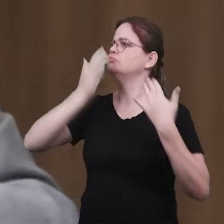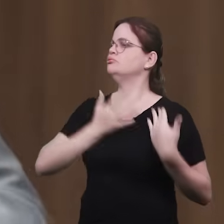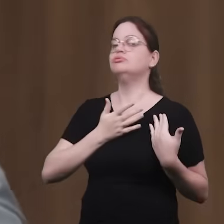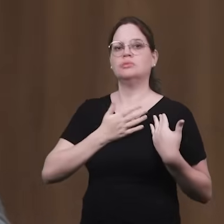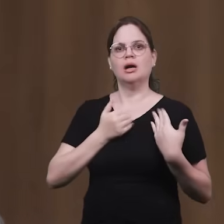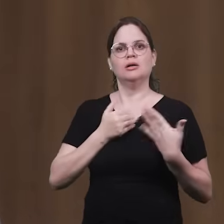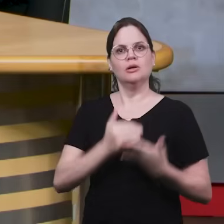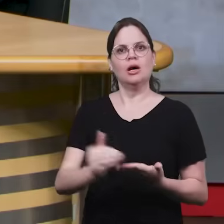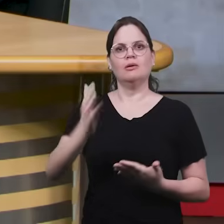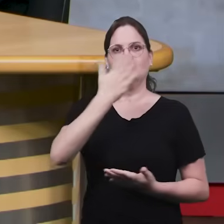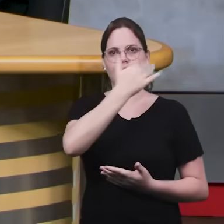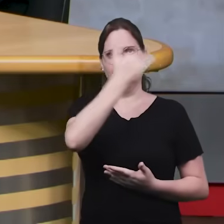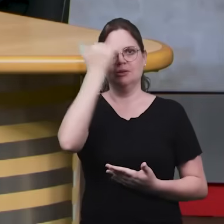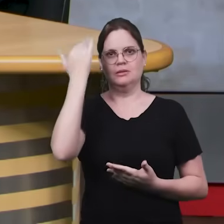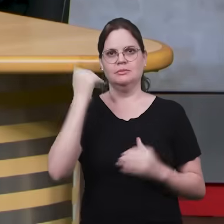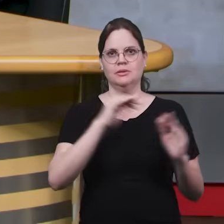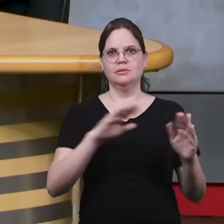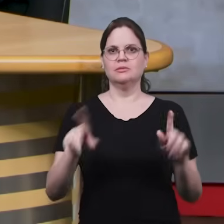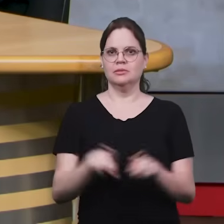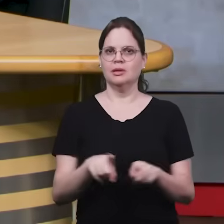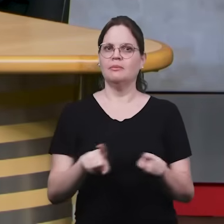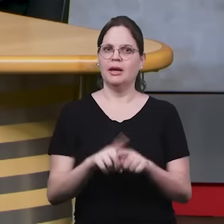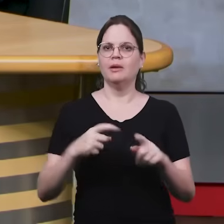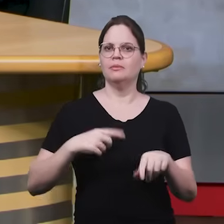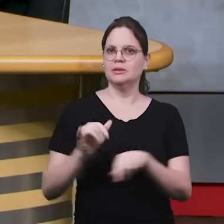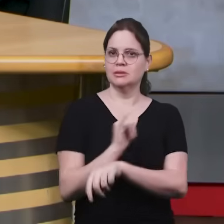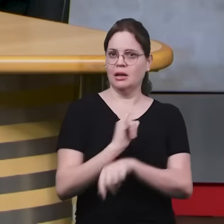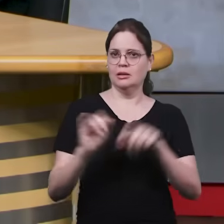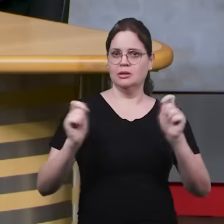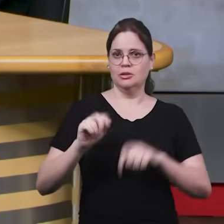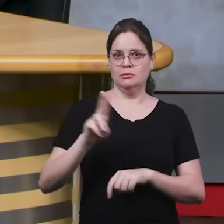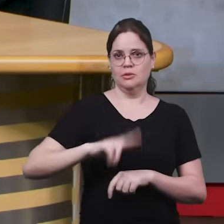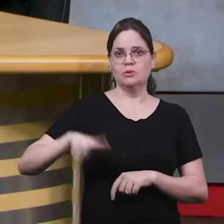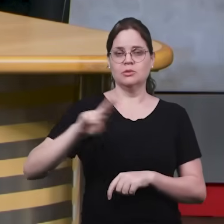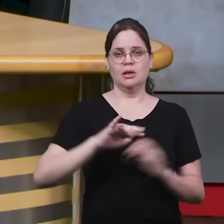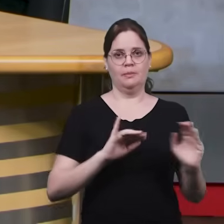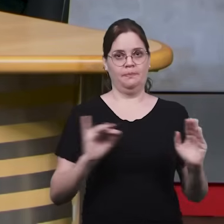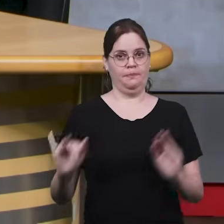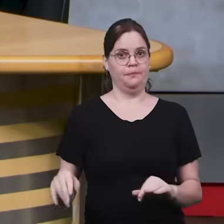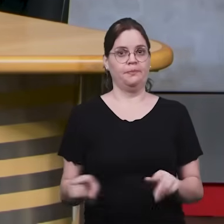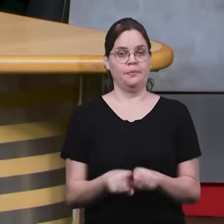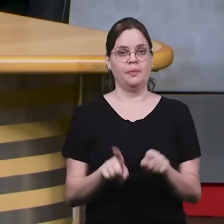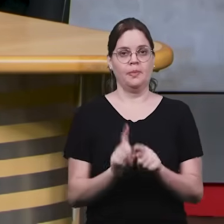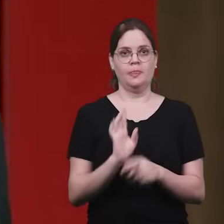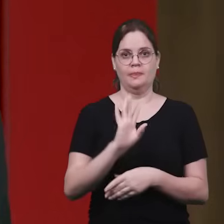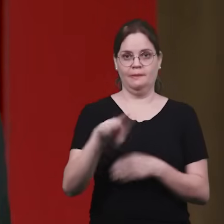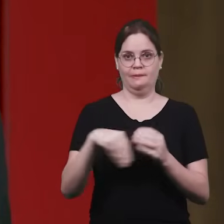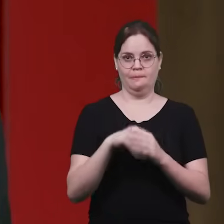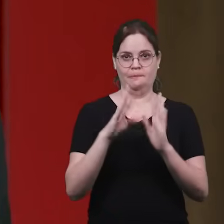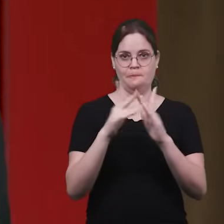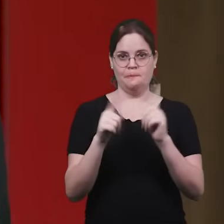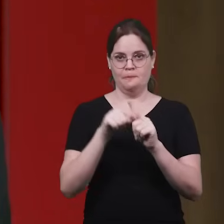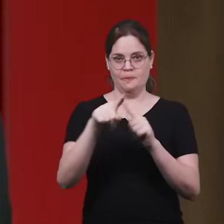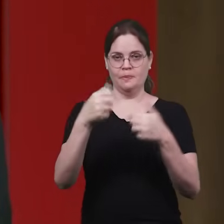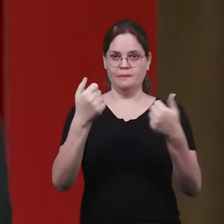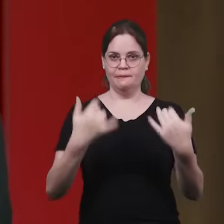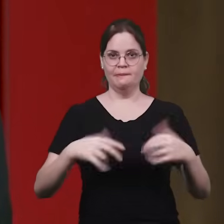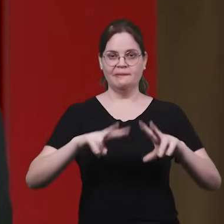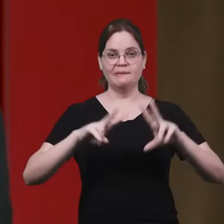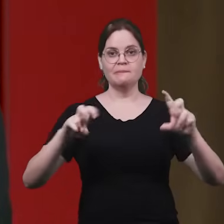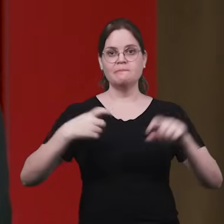é o princípio da sabedoria. Você quer filtro melhor do que esse? Um instrumento, uma arma, né? E dentro De defesa. disso que você está colocando,